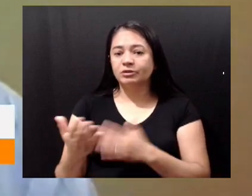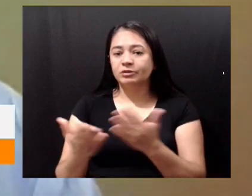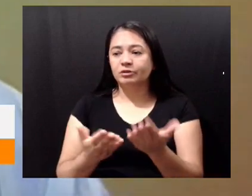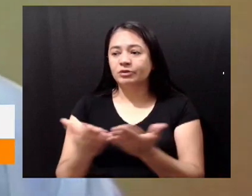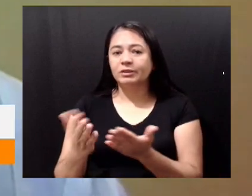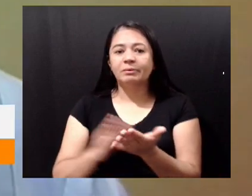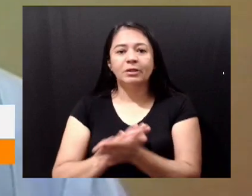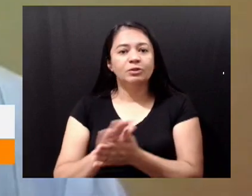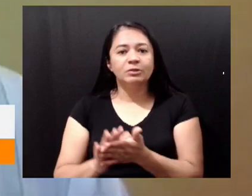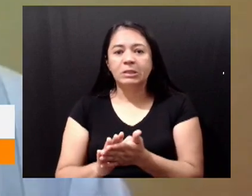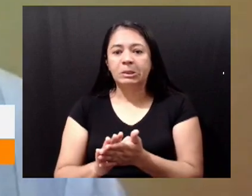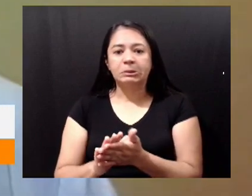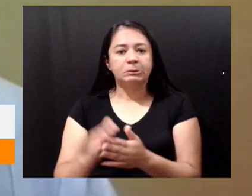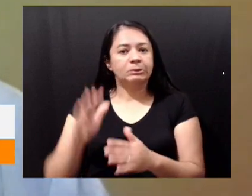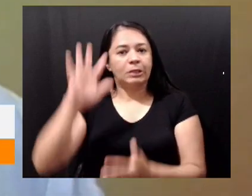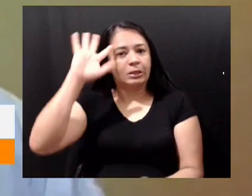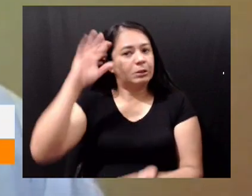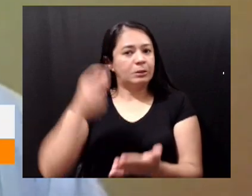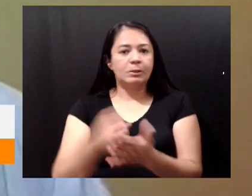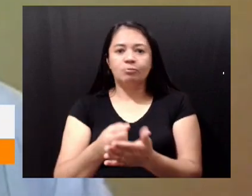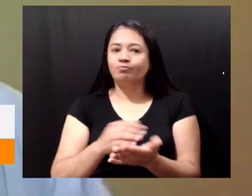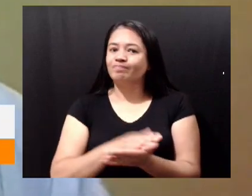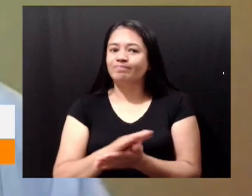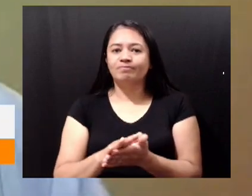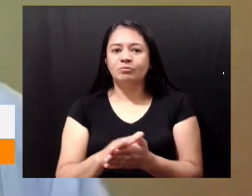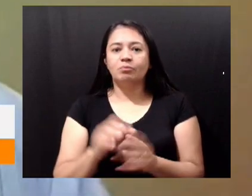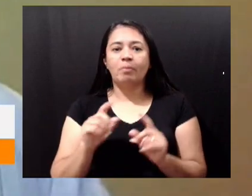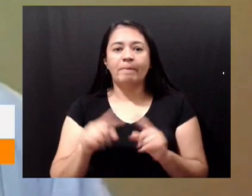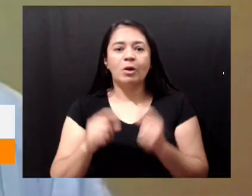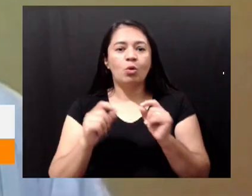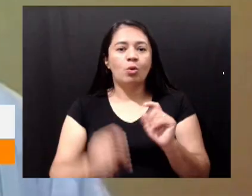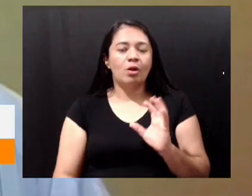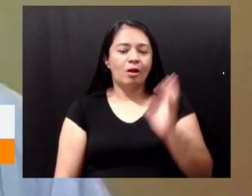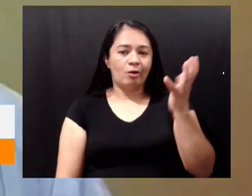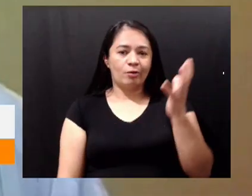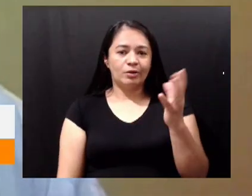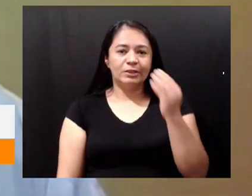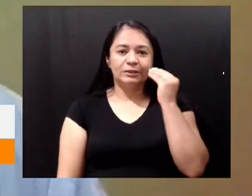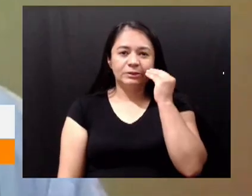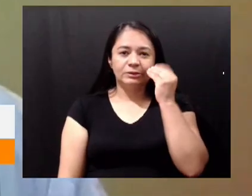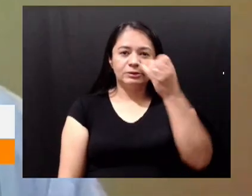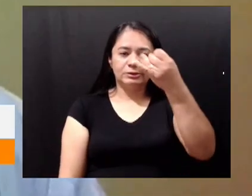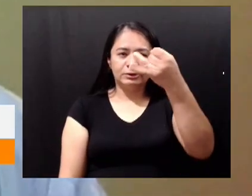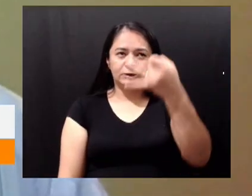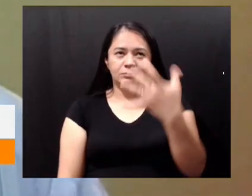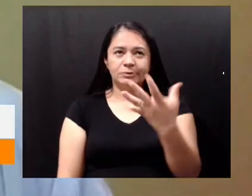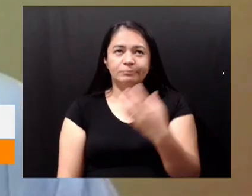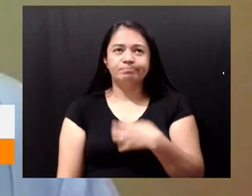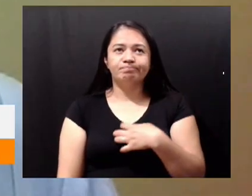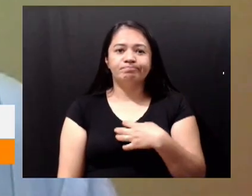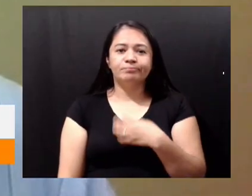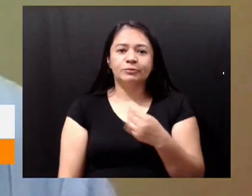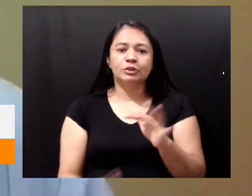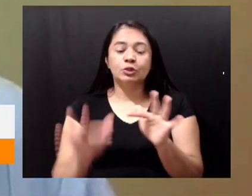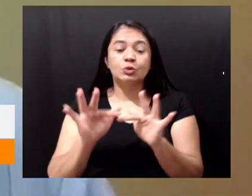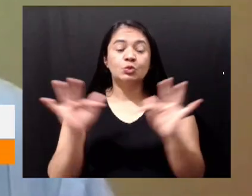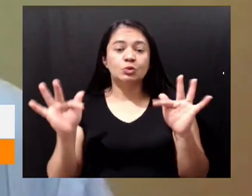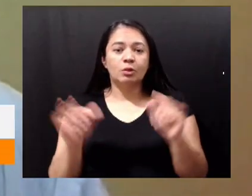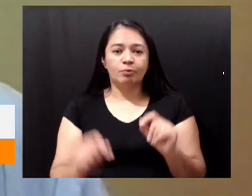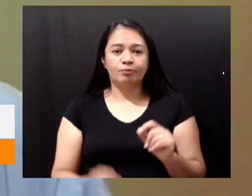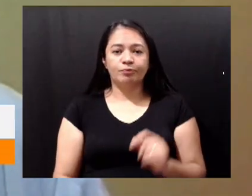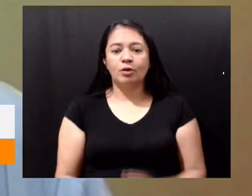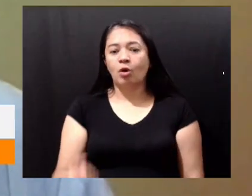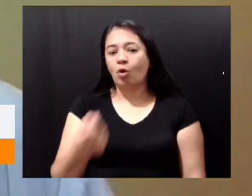Uhum. Bom, o que acontece? Assim, tentando trazer assim de uma forma simples, o antibiótico, de modo